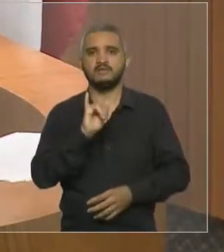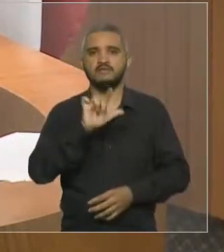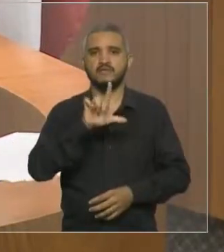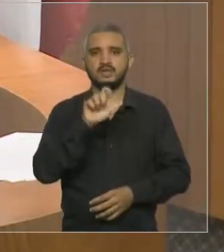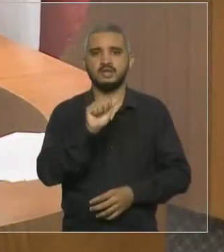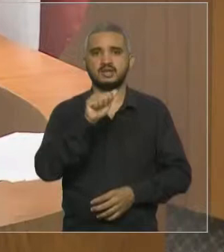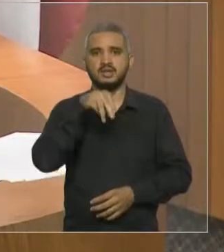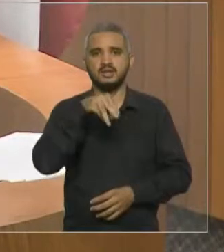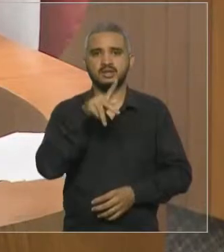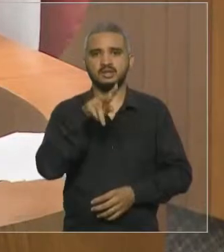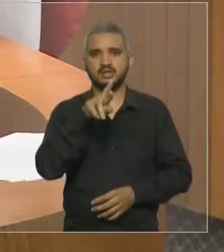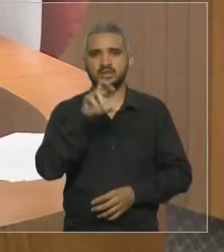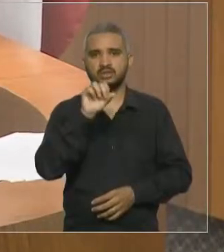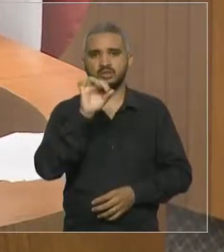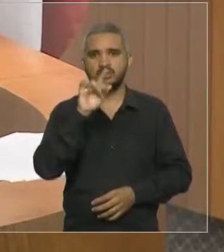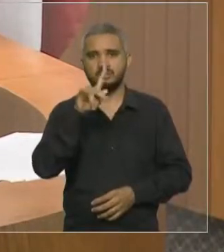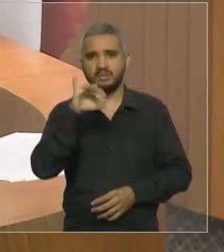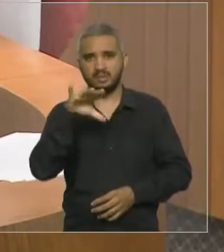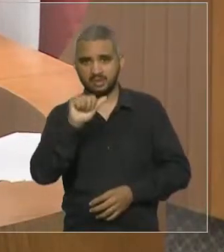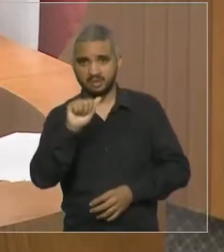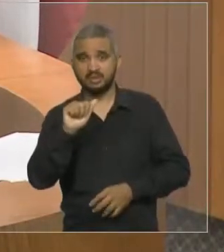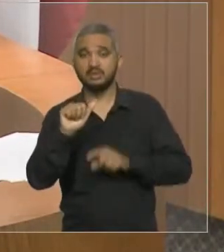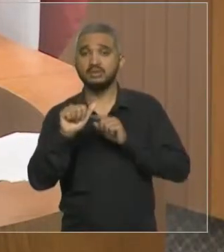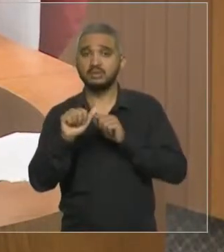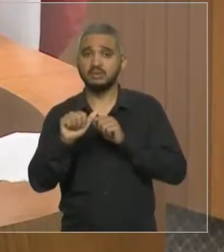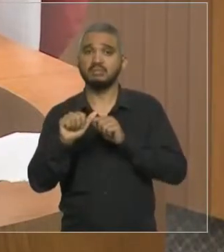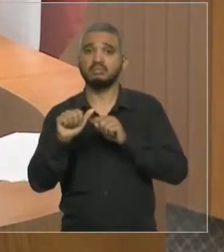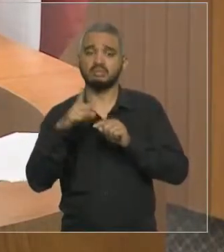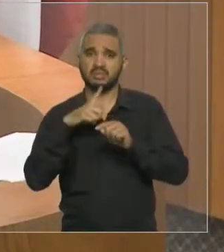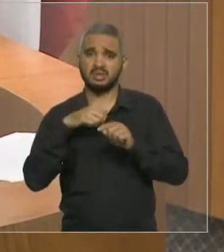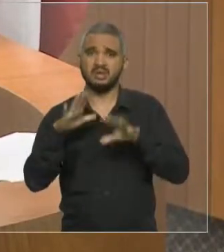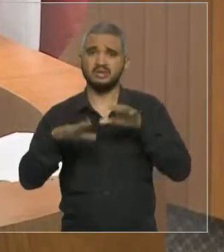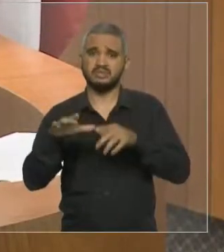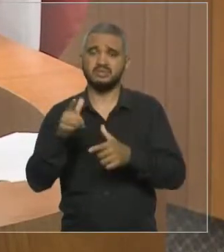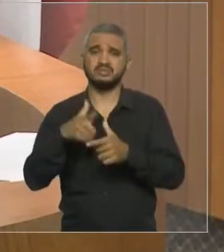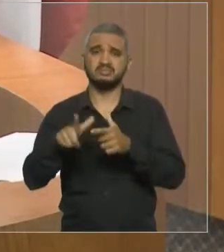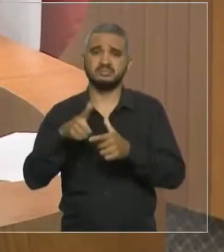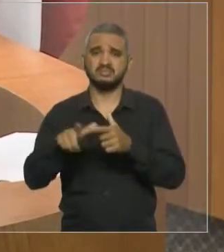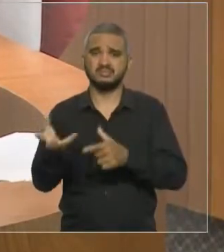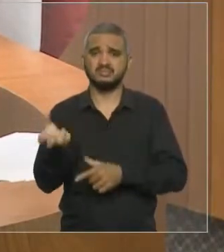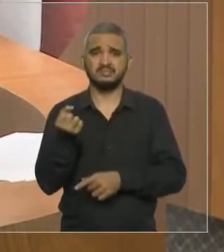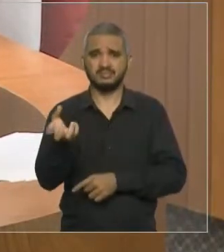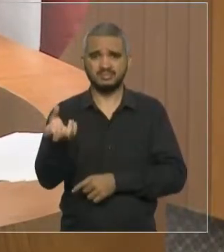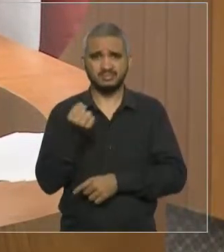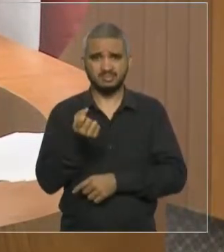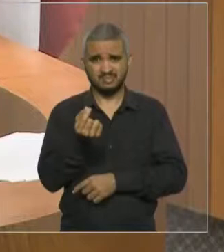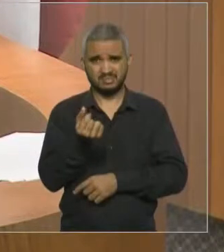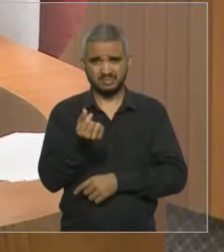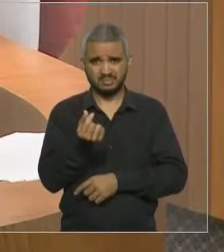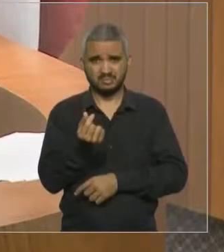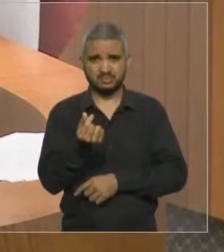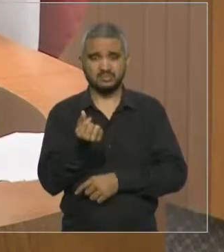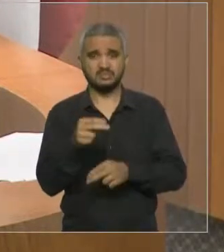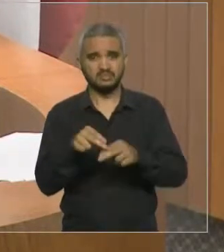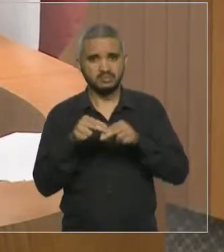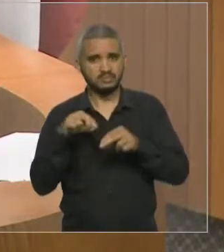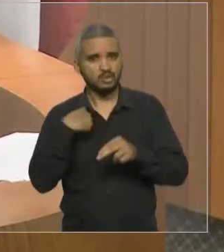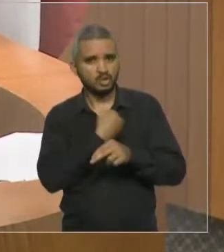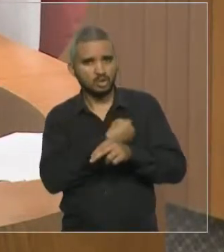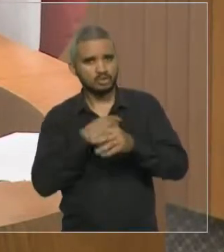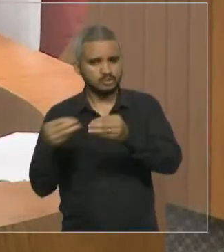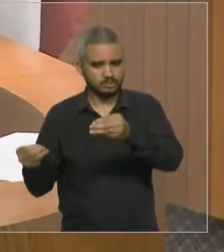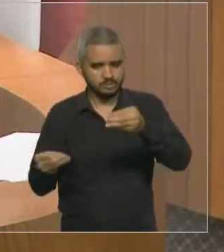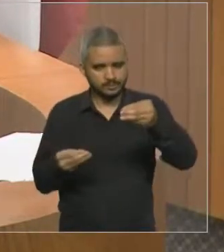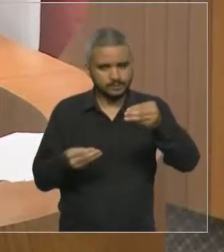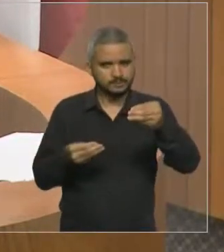combate ao câncer a nossa ideia então foi fazer uma regularização de todo o corpo da da legislação do fundo de combate ao câncer